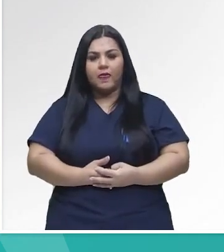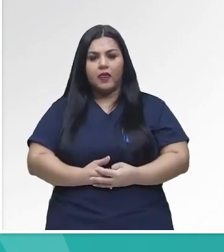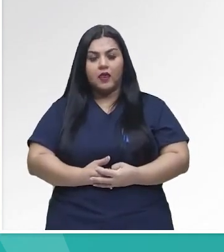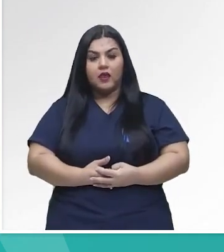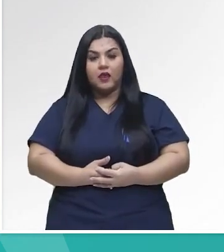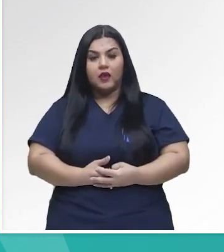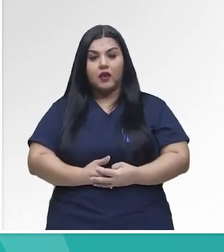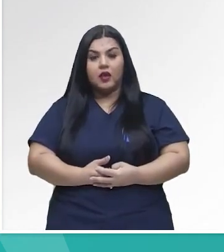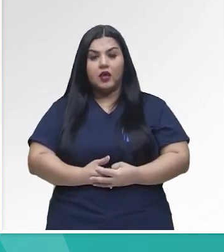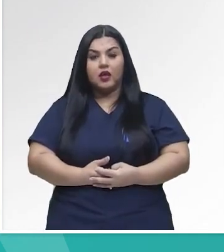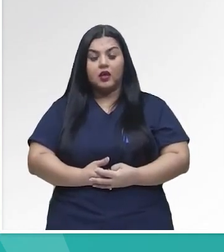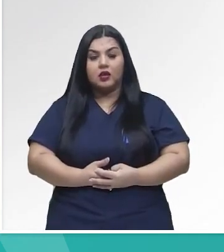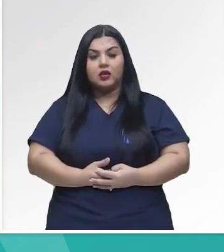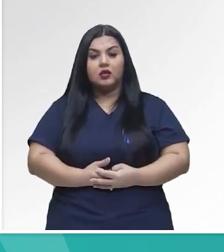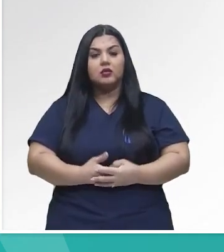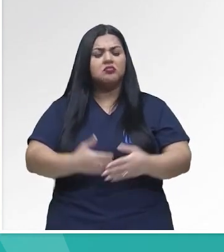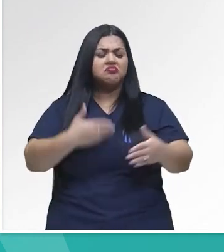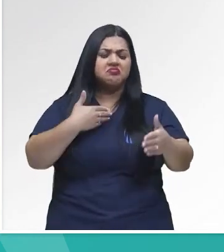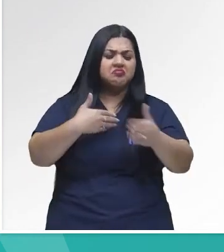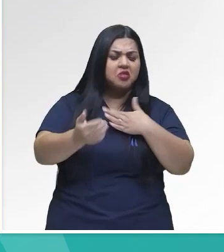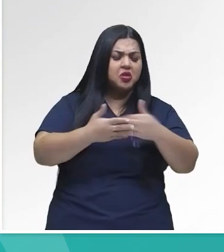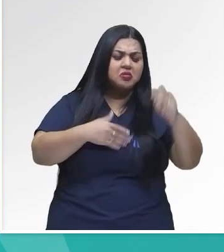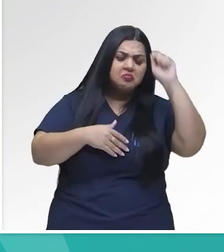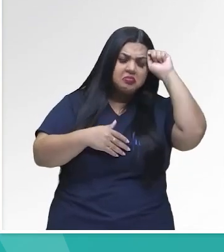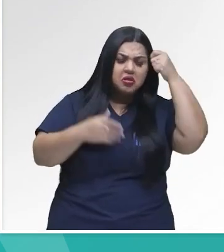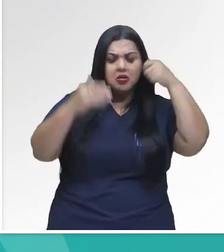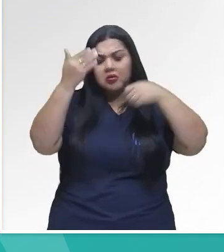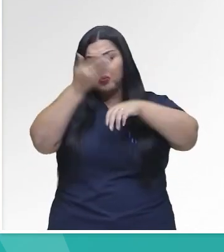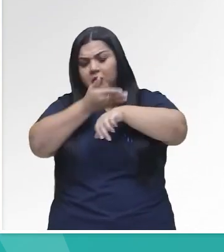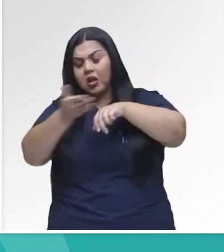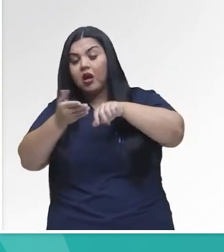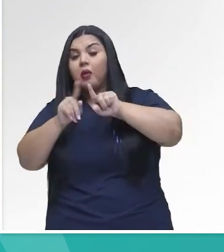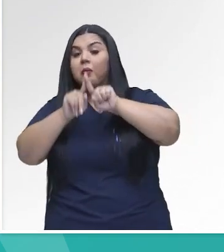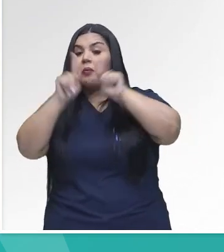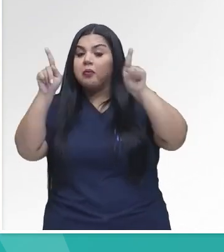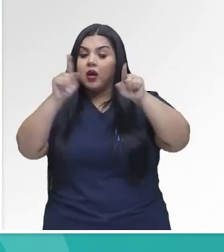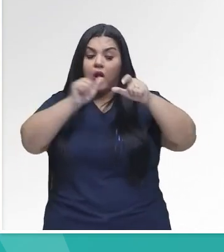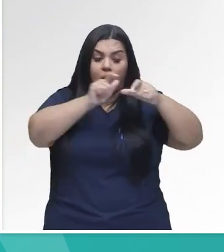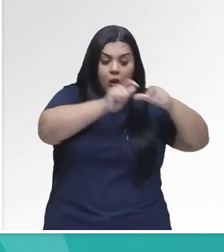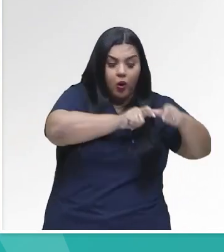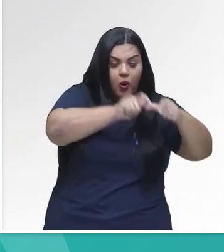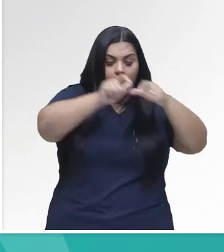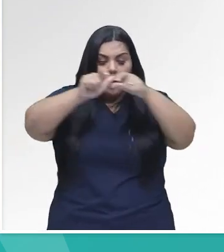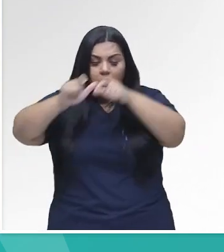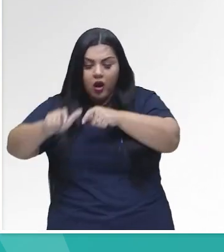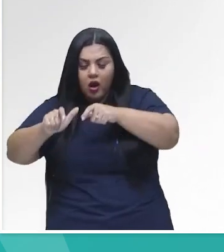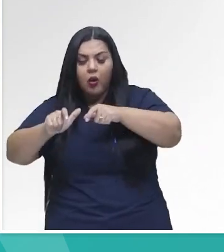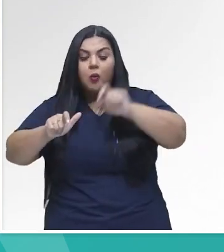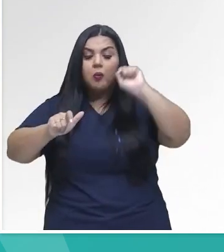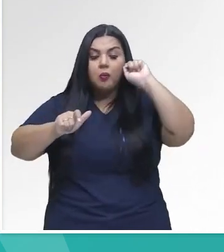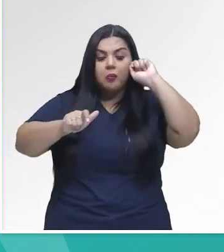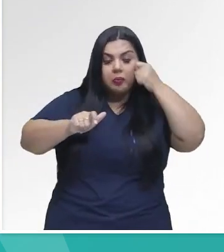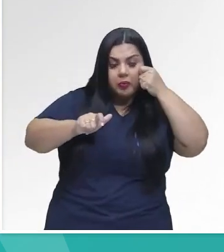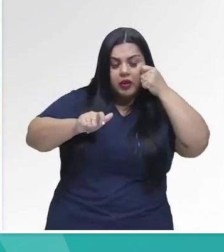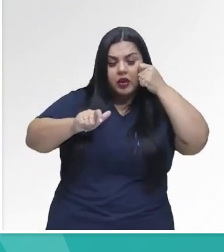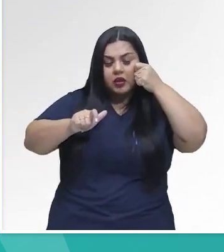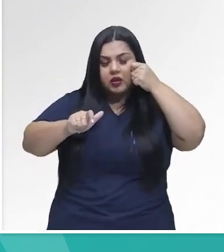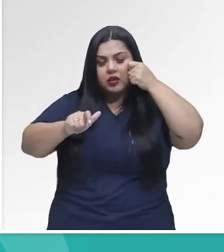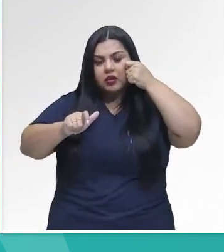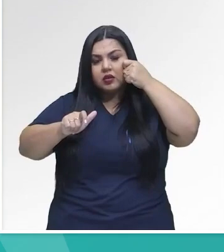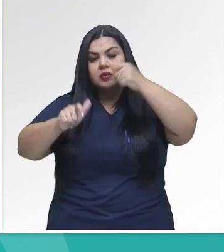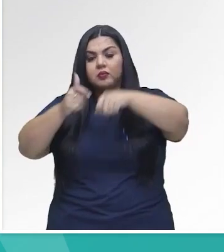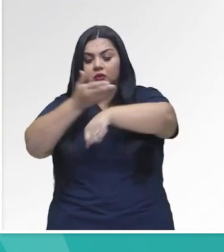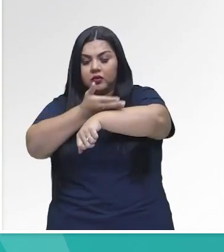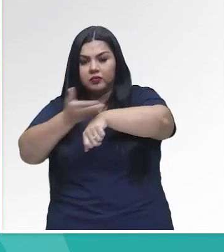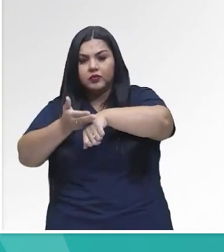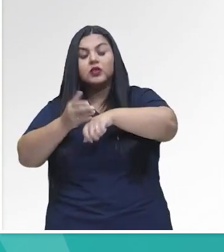bispo preto, é tanto o branco quanto o preto da equipe, né, preta ou equipe branca. Quando ele está em uma